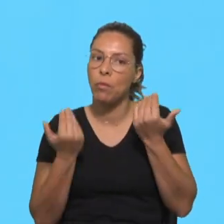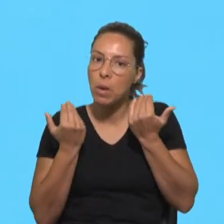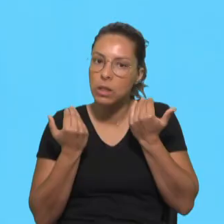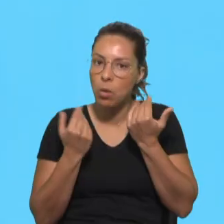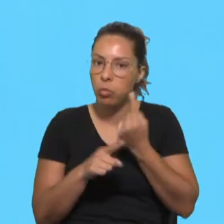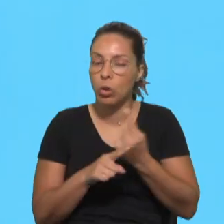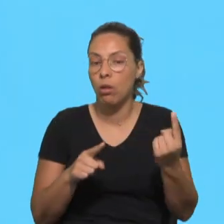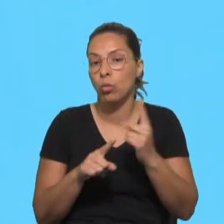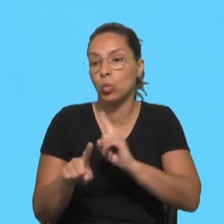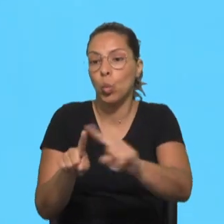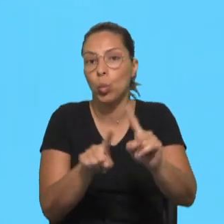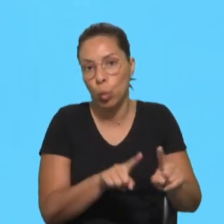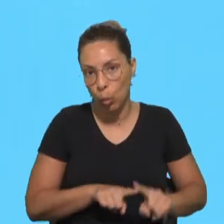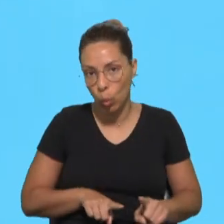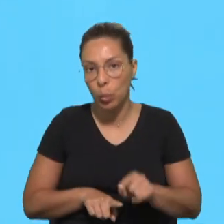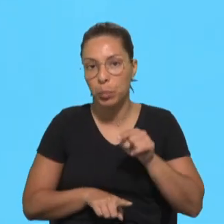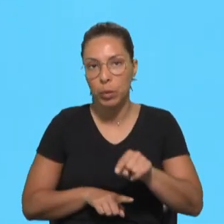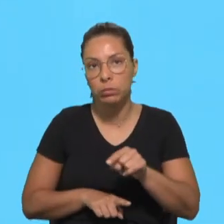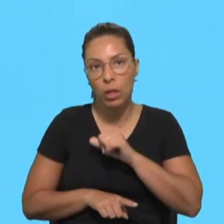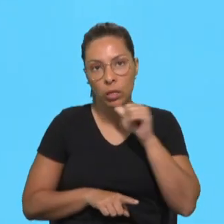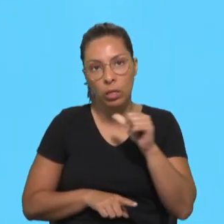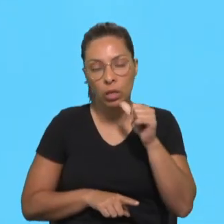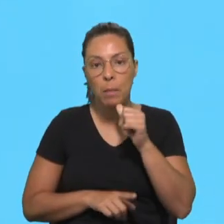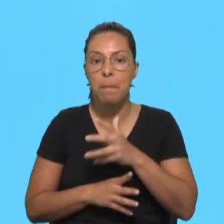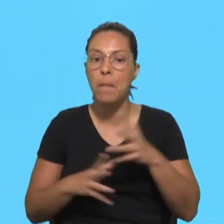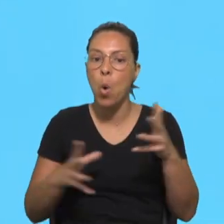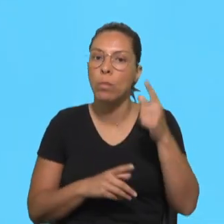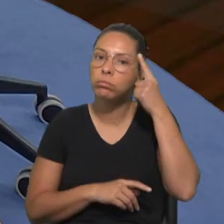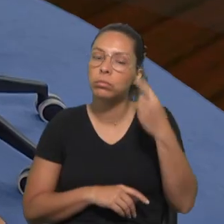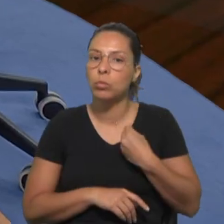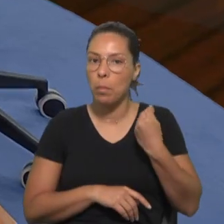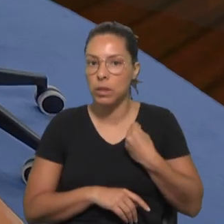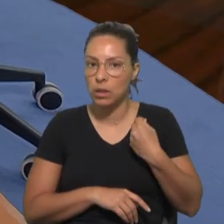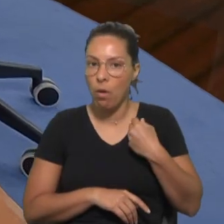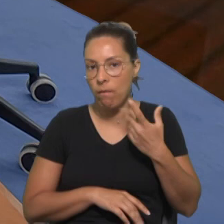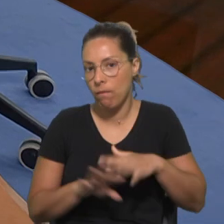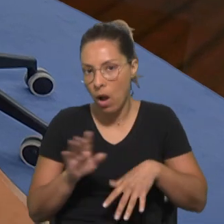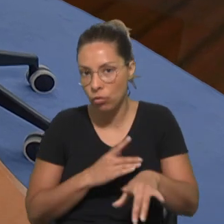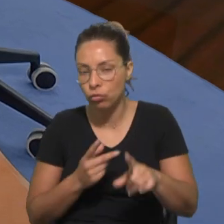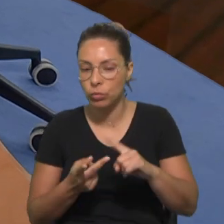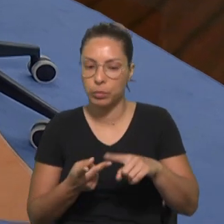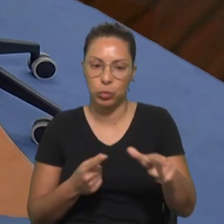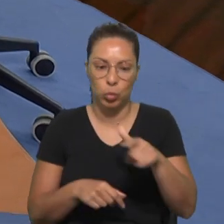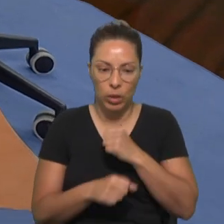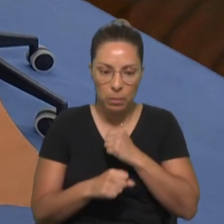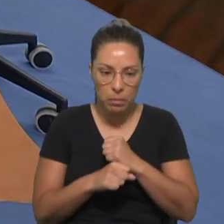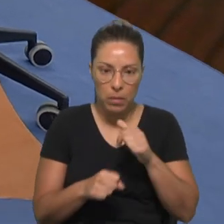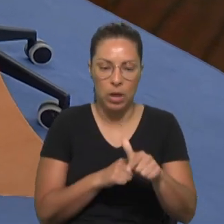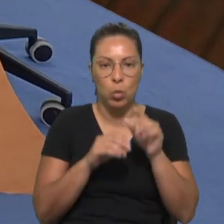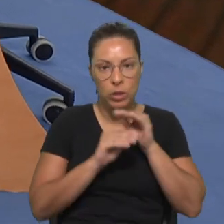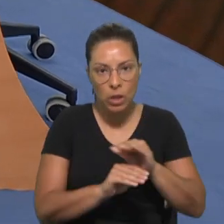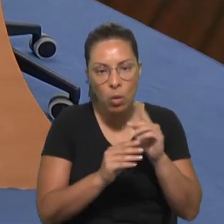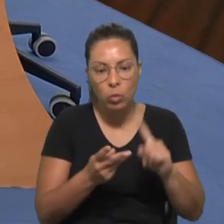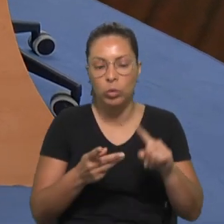de vertentes que as cooperadoras da família procuram desenvolver num trabalho social, num trabalho de presença, num trabalho educacional